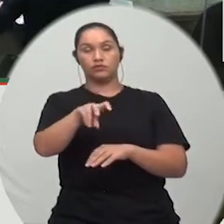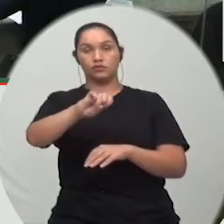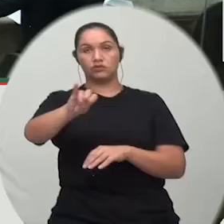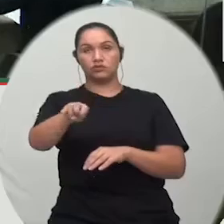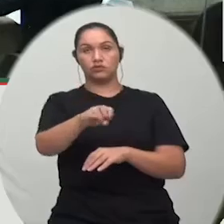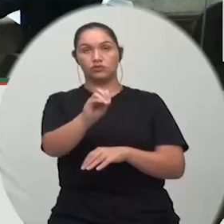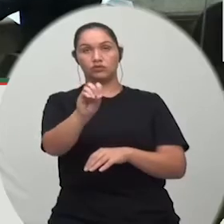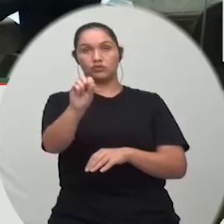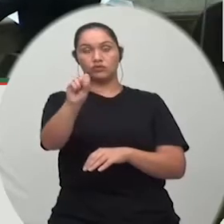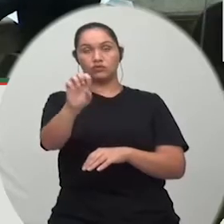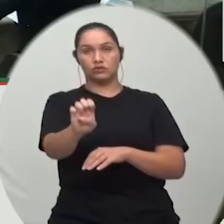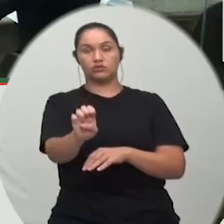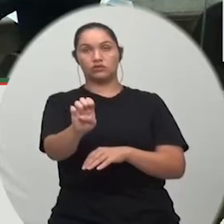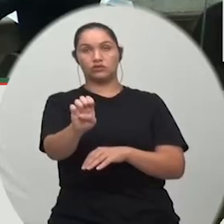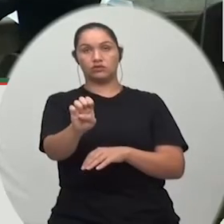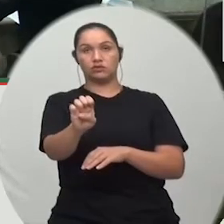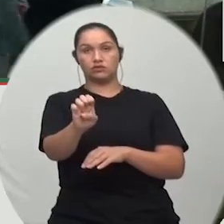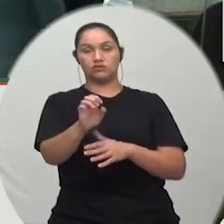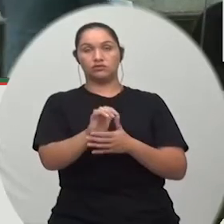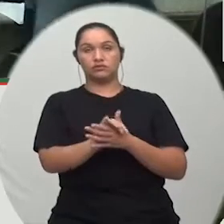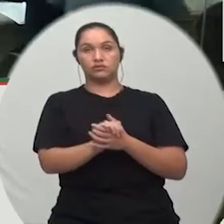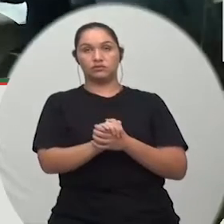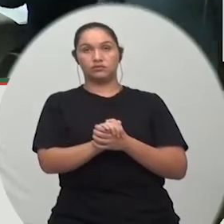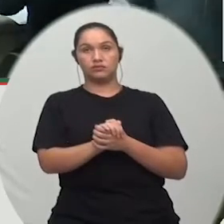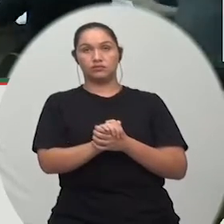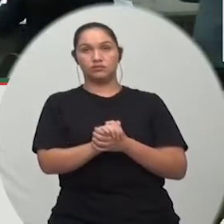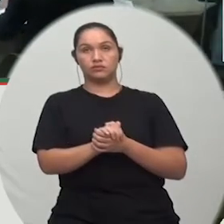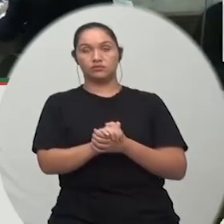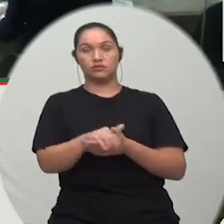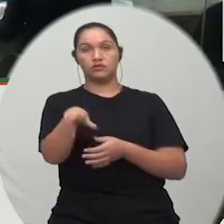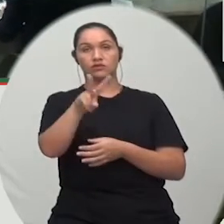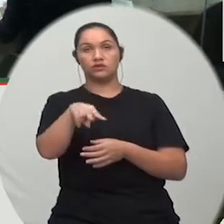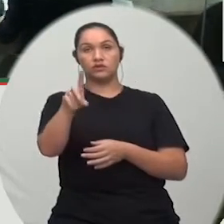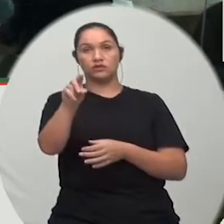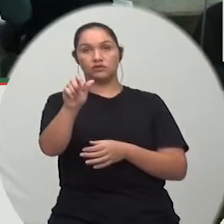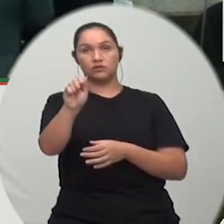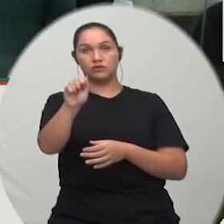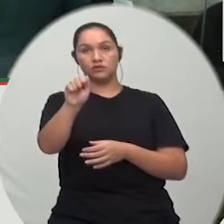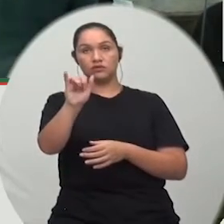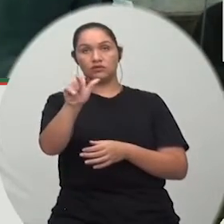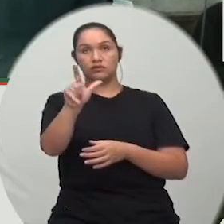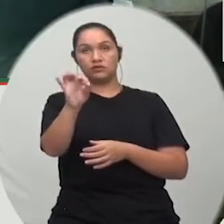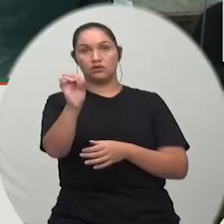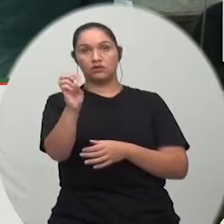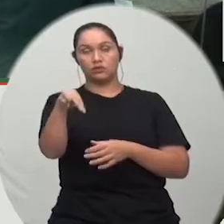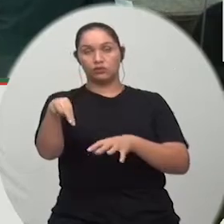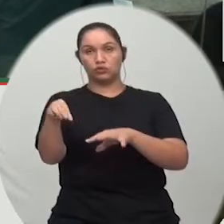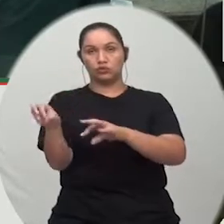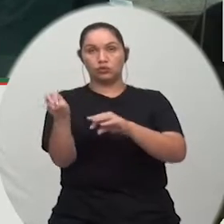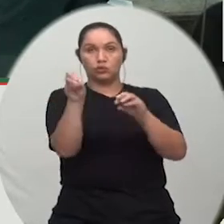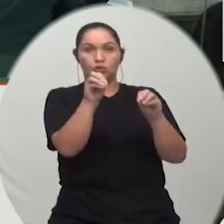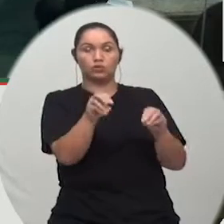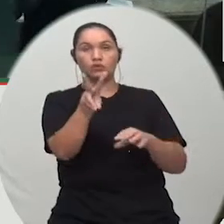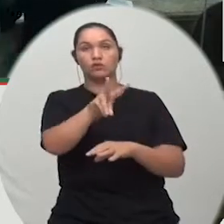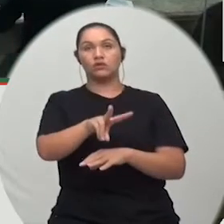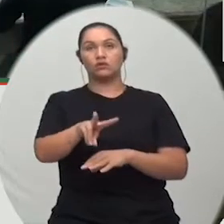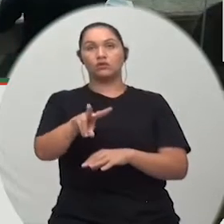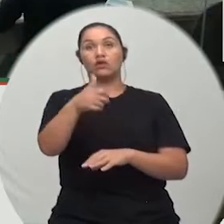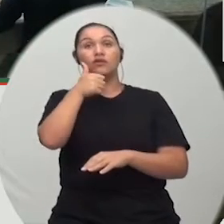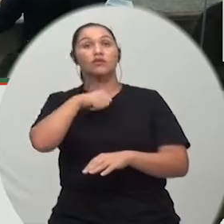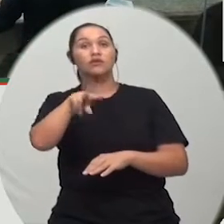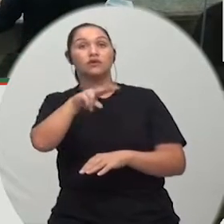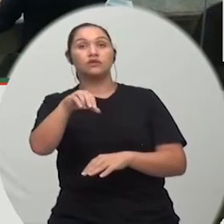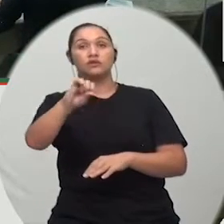vereador José Paulo Ferrarese. Com a palavra o vereador Dailton Feuser. Declina. Com a palavra a vereadora